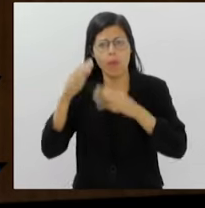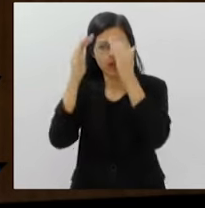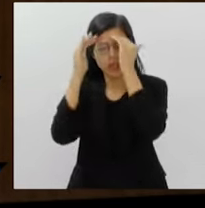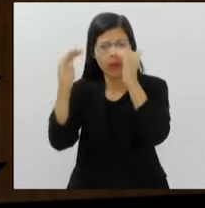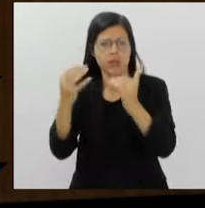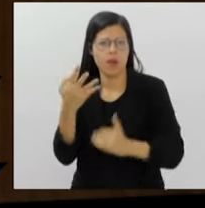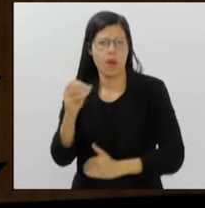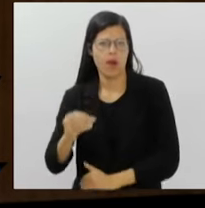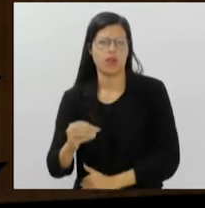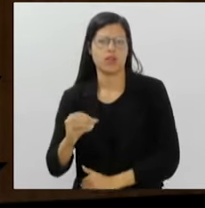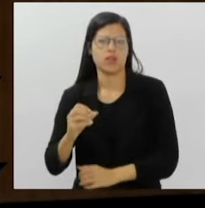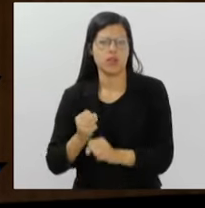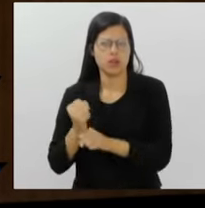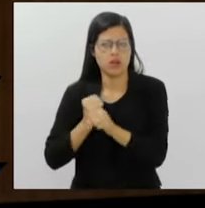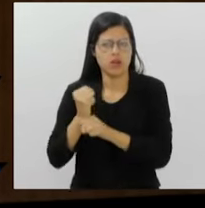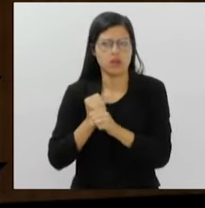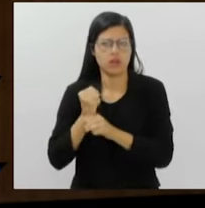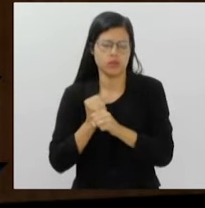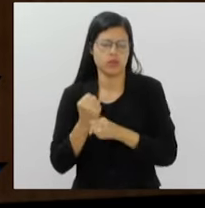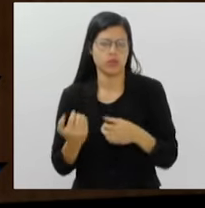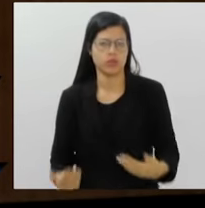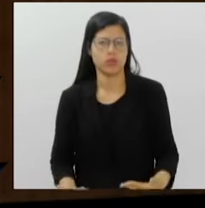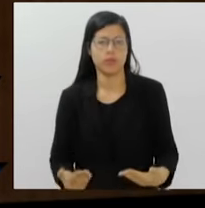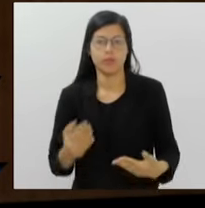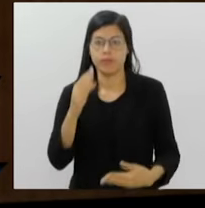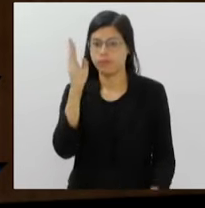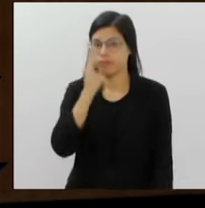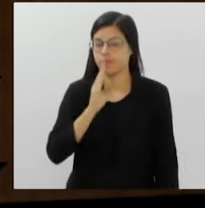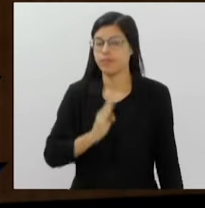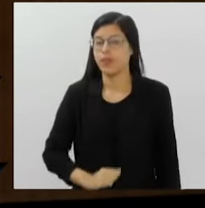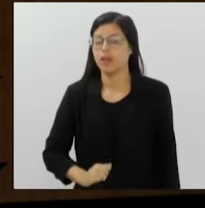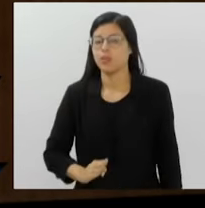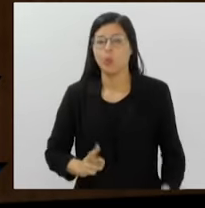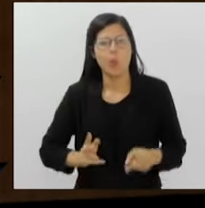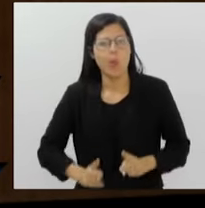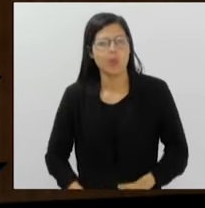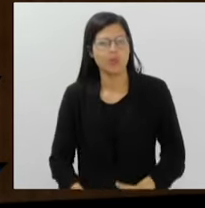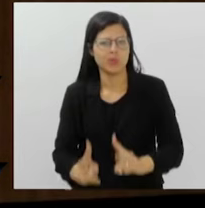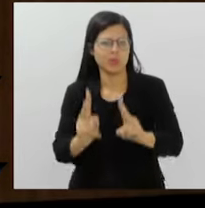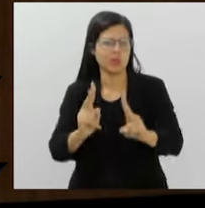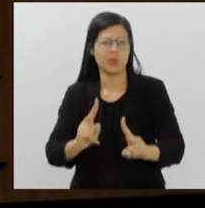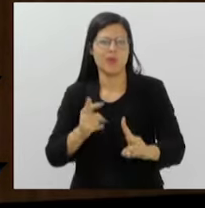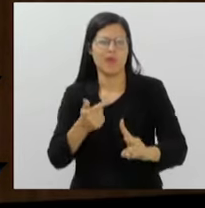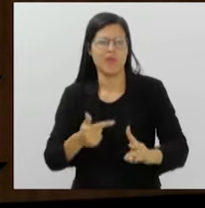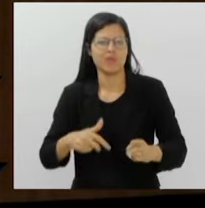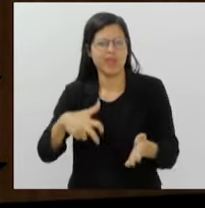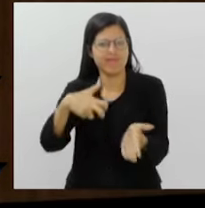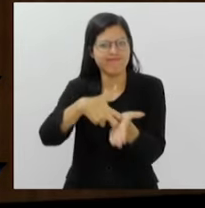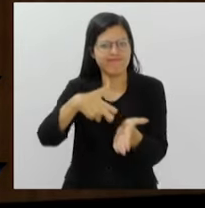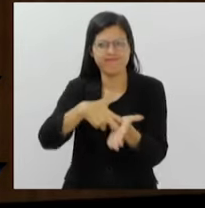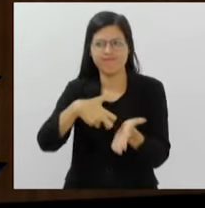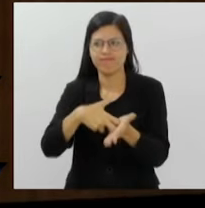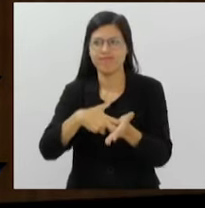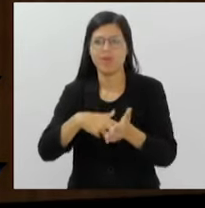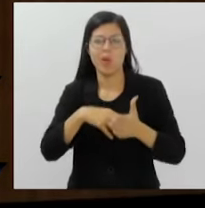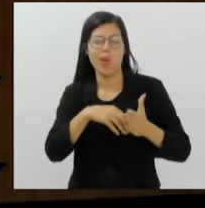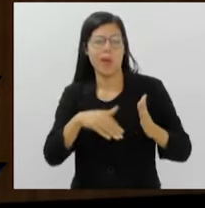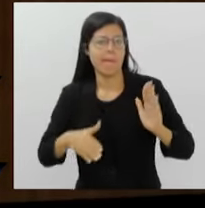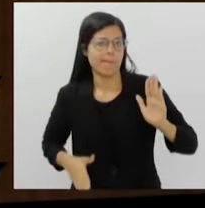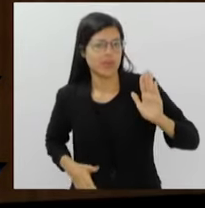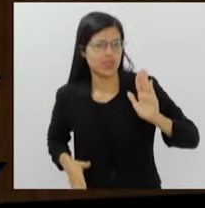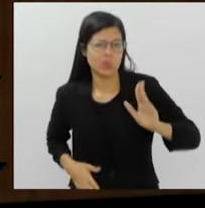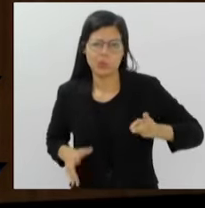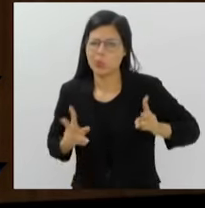Enquanto o Brasil for o país da impunidade, a bandidagem vai